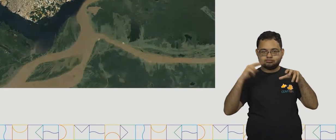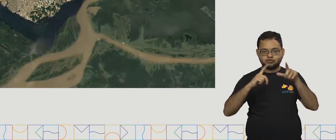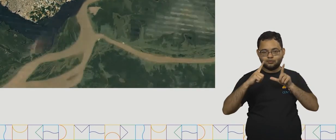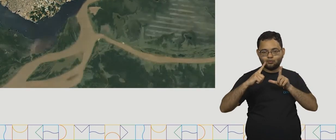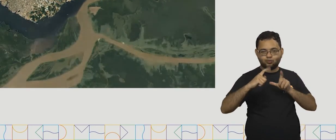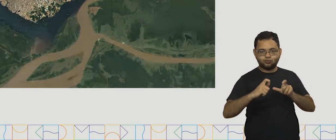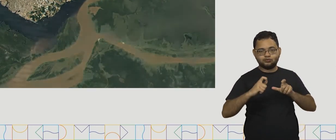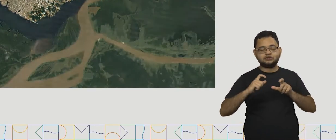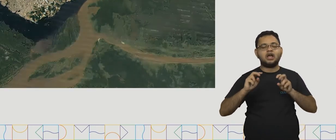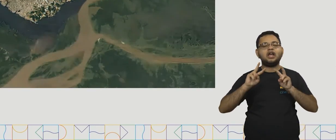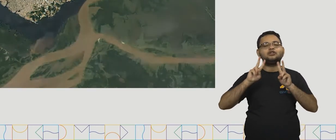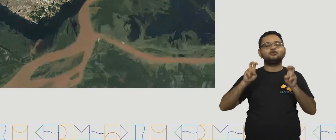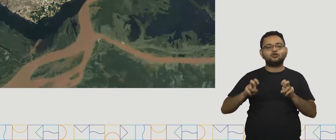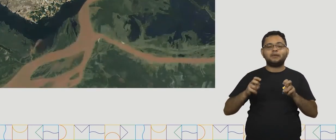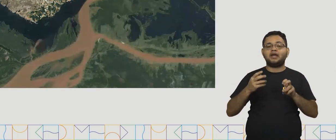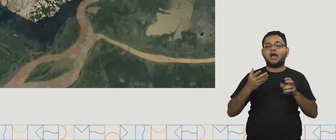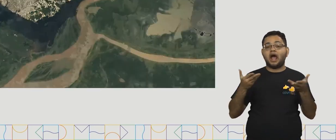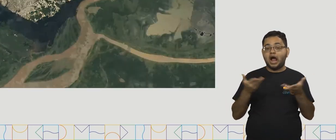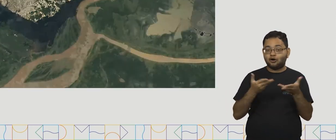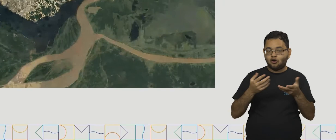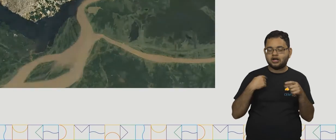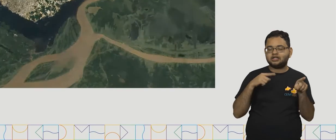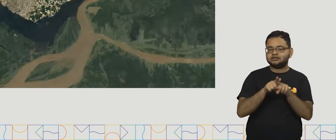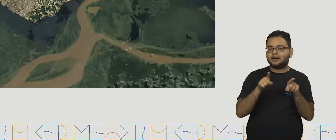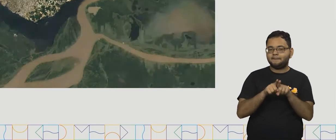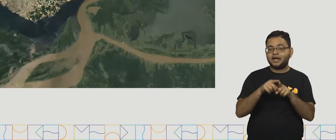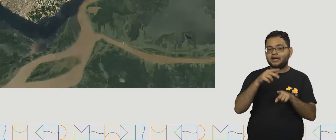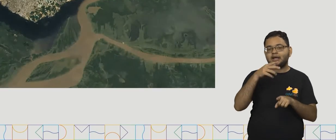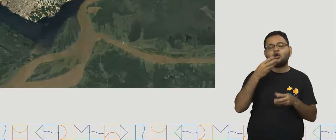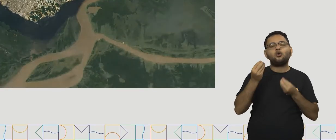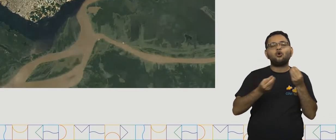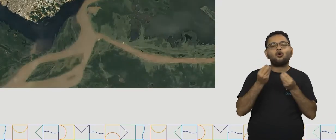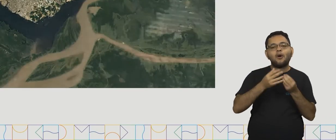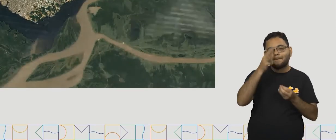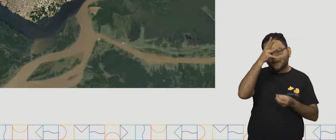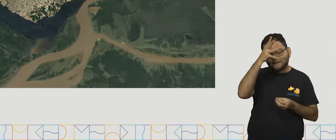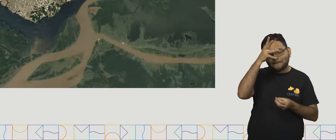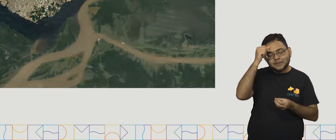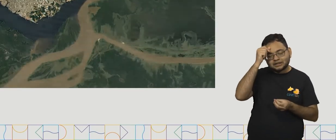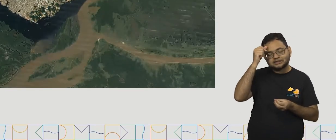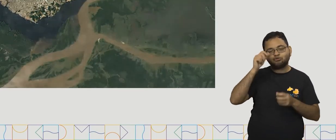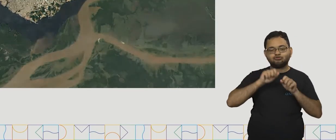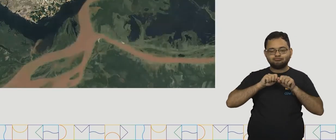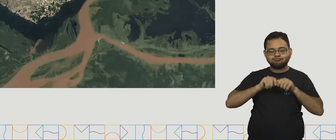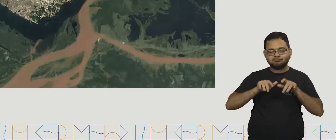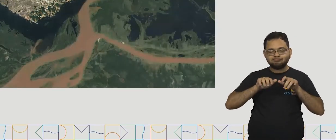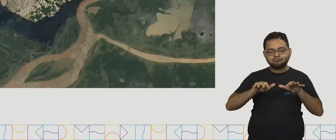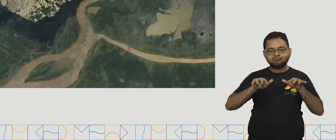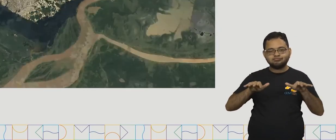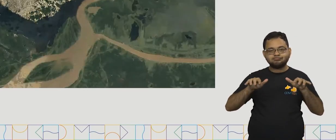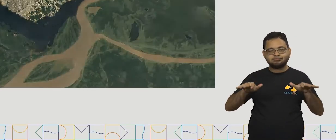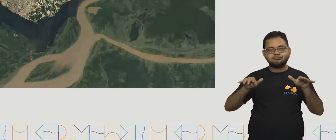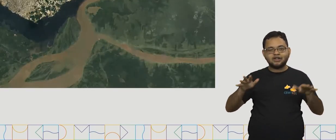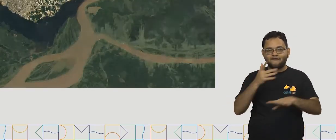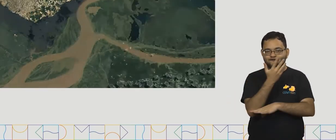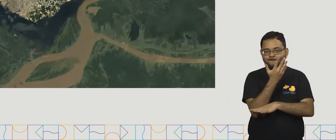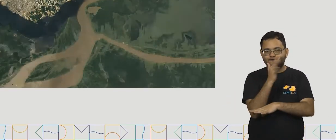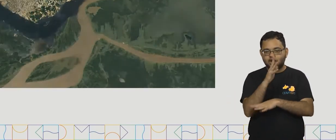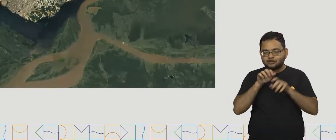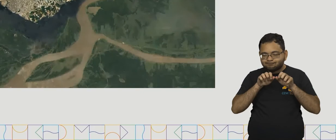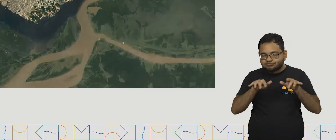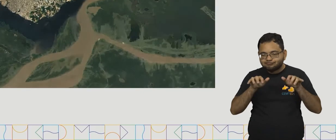Manaus, de hoje e antigamente. Vimos como Manaus está expandindo e ocupando parte da floresta